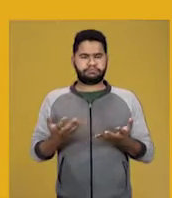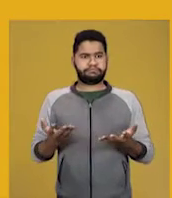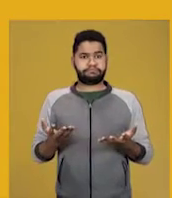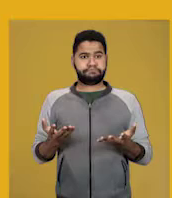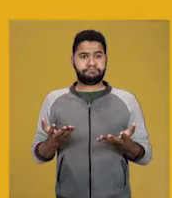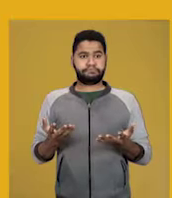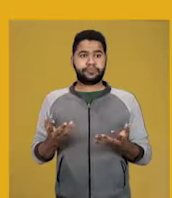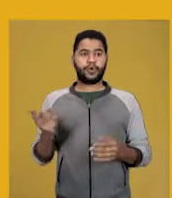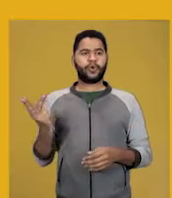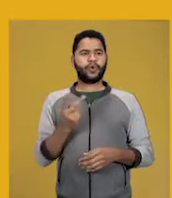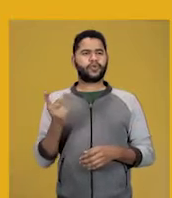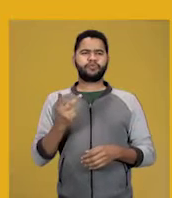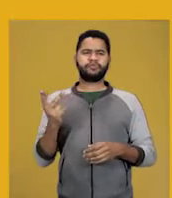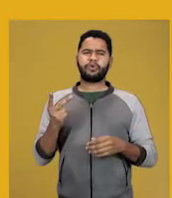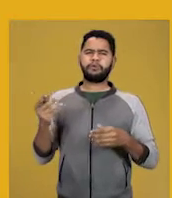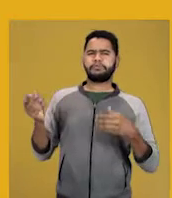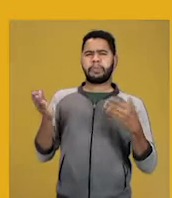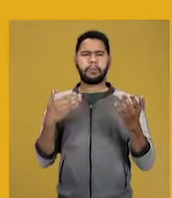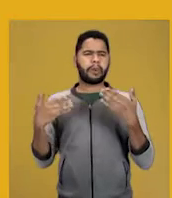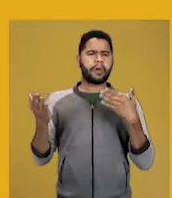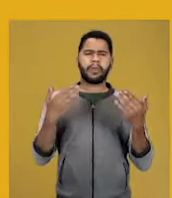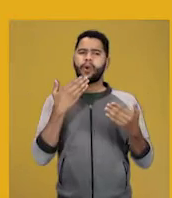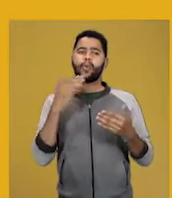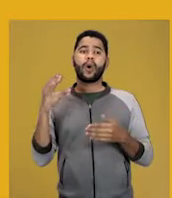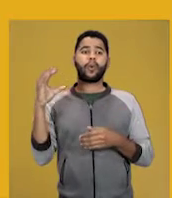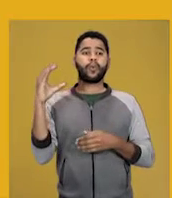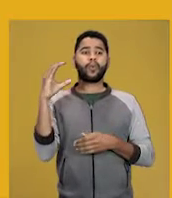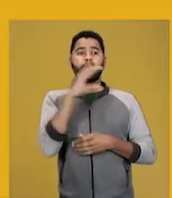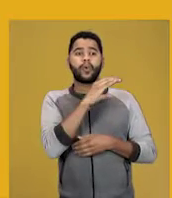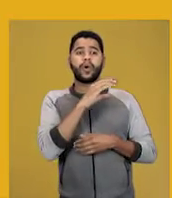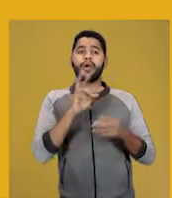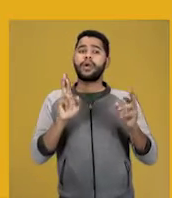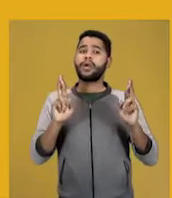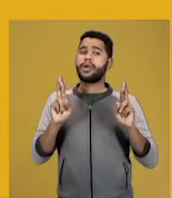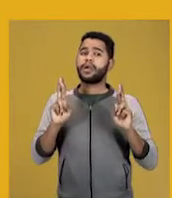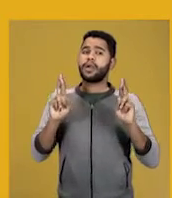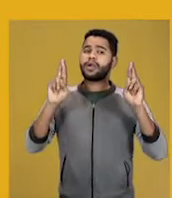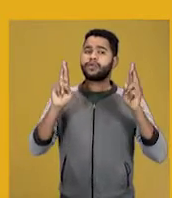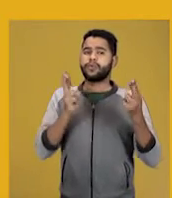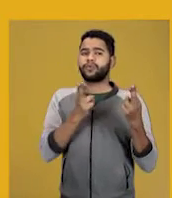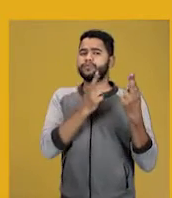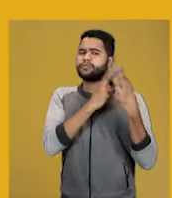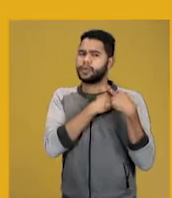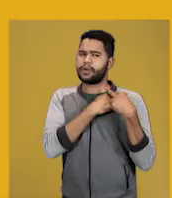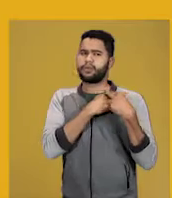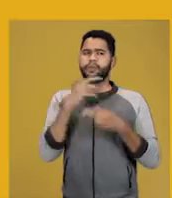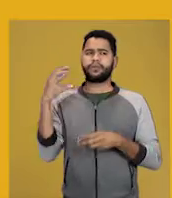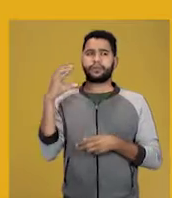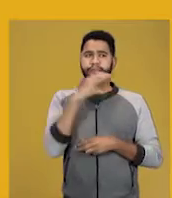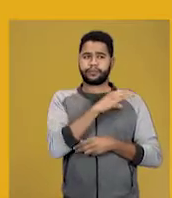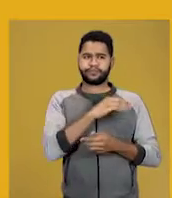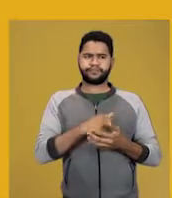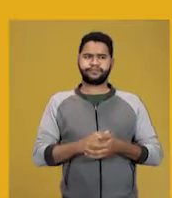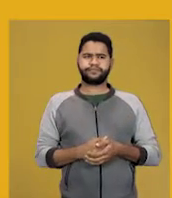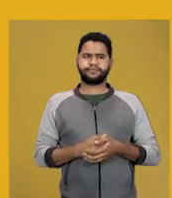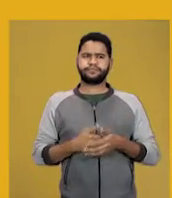estão lá conjecturando qual que era o aquecimento, qual era o responsável pelo aquecimento, certo? Mas aí, quais são